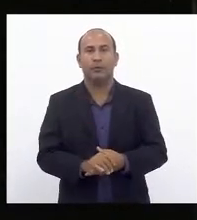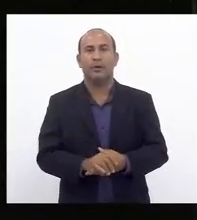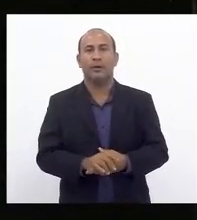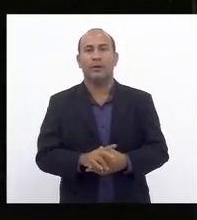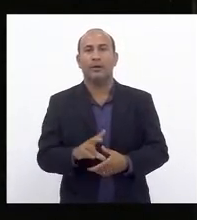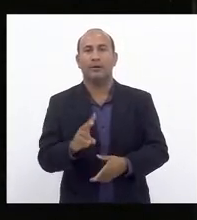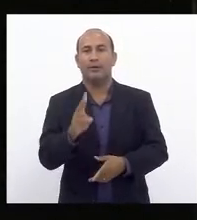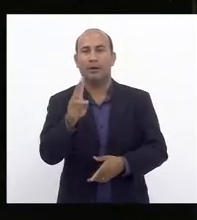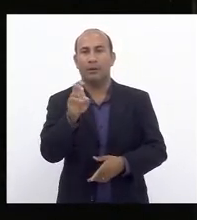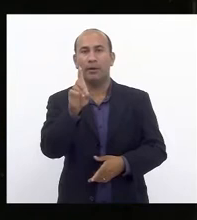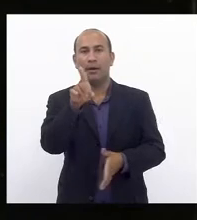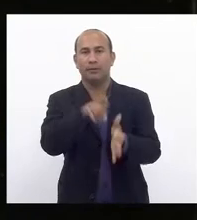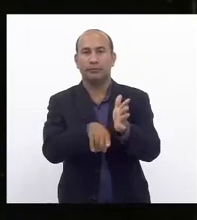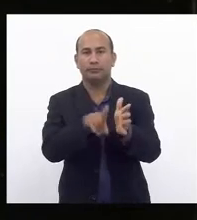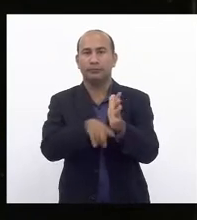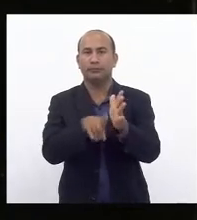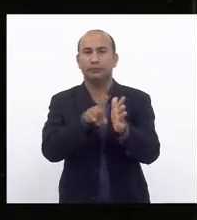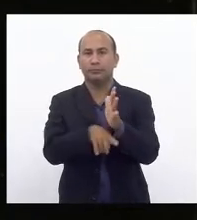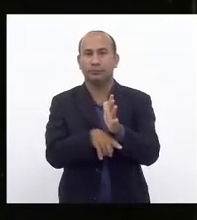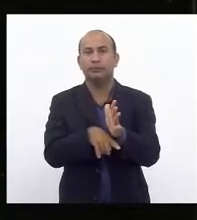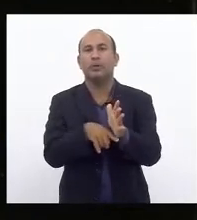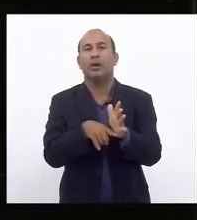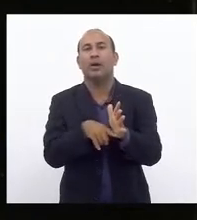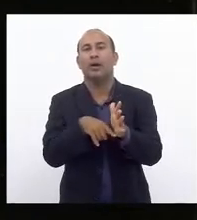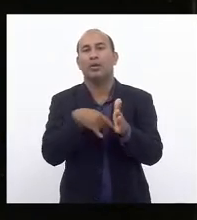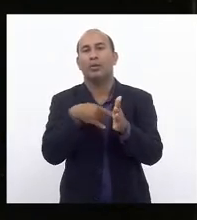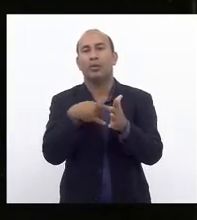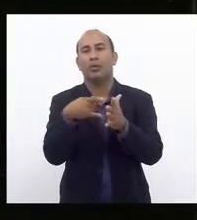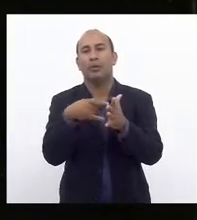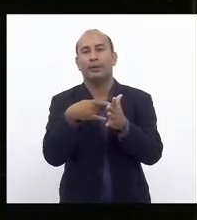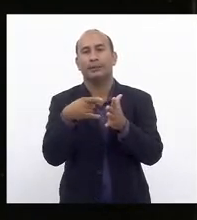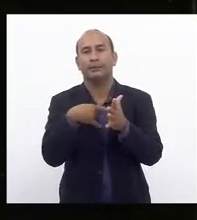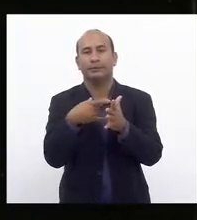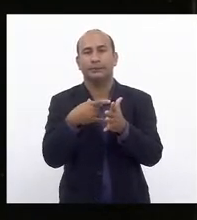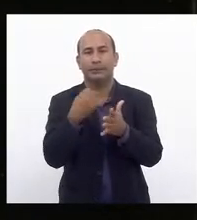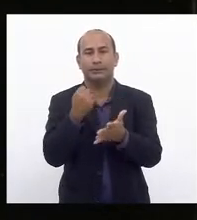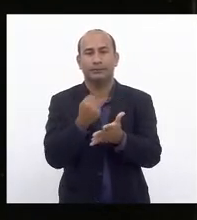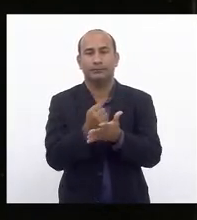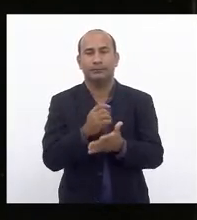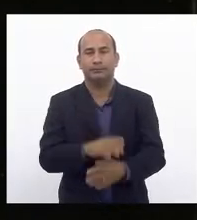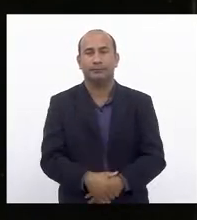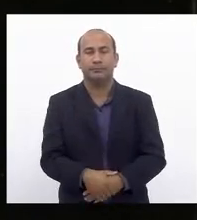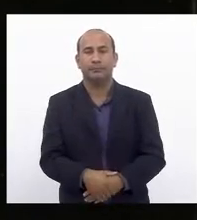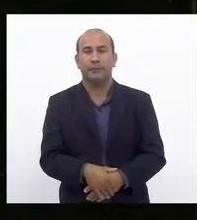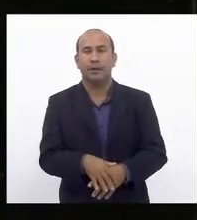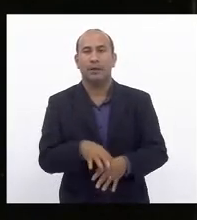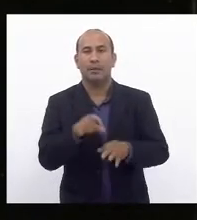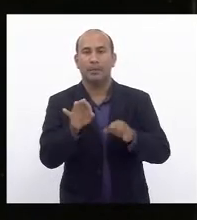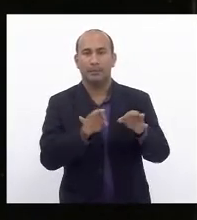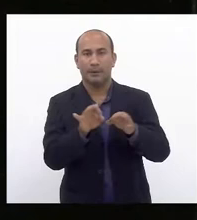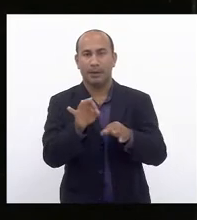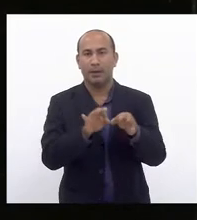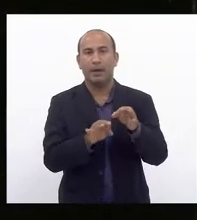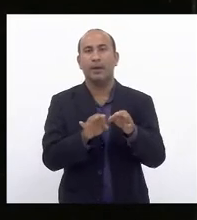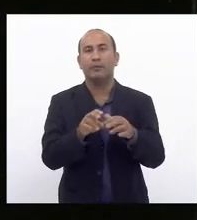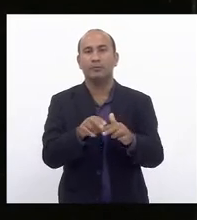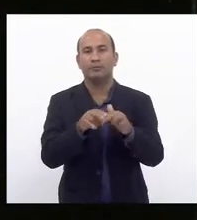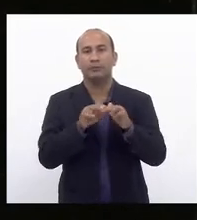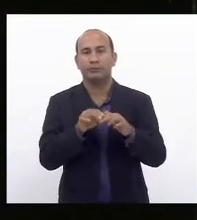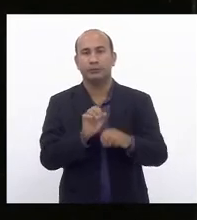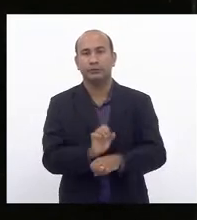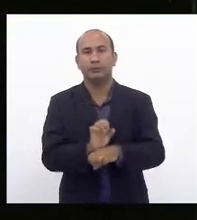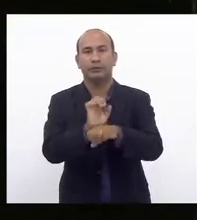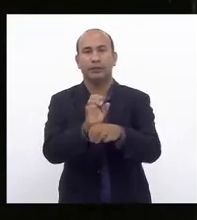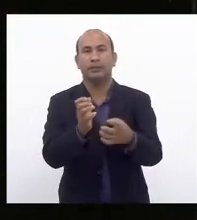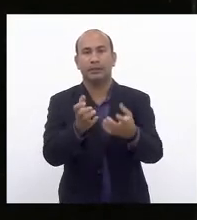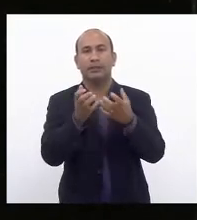é descontado diretamente no seu contra-cheque. A ideia do projeto é requerer que o Estado, através de